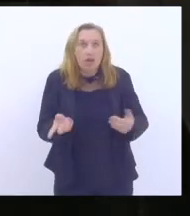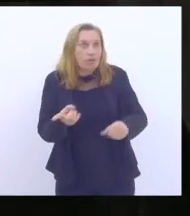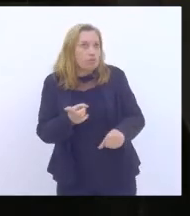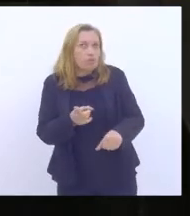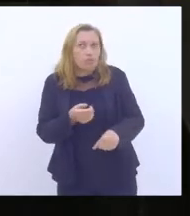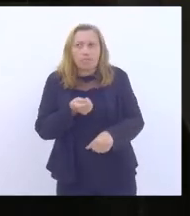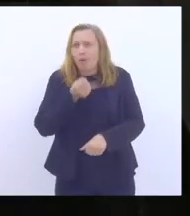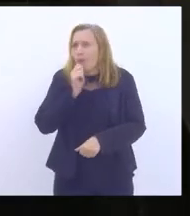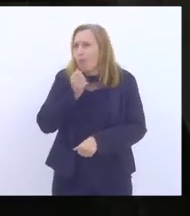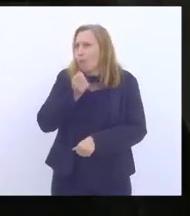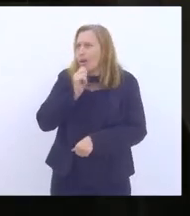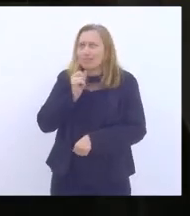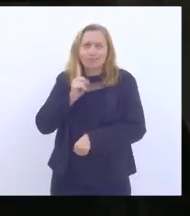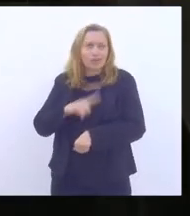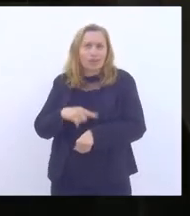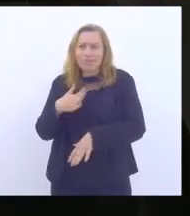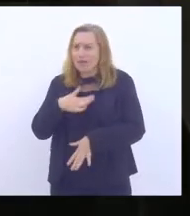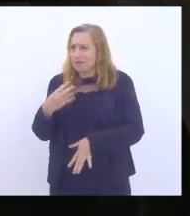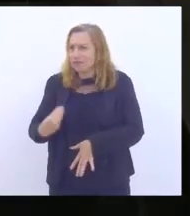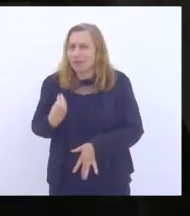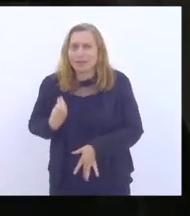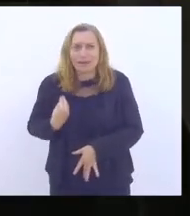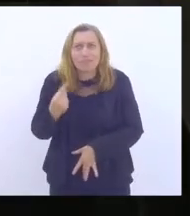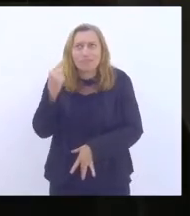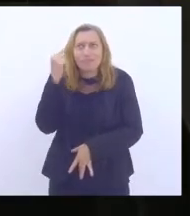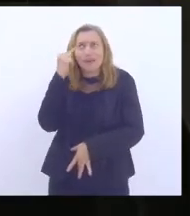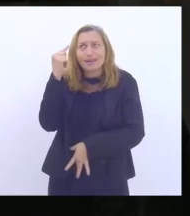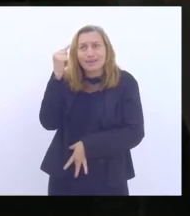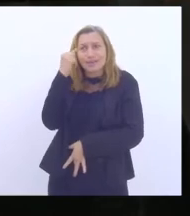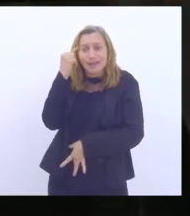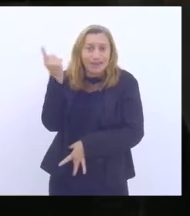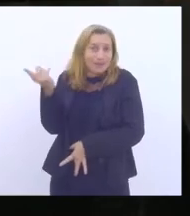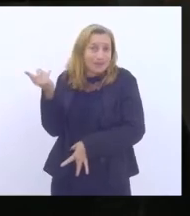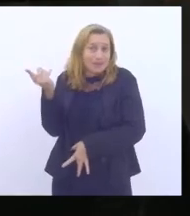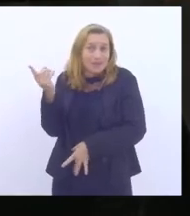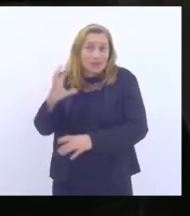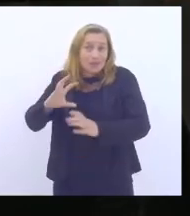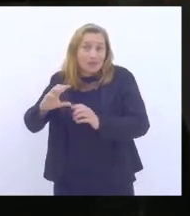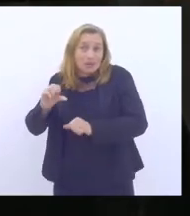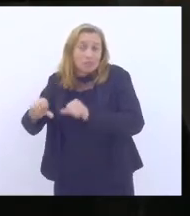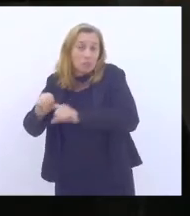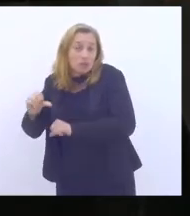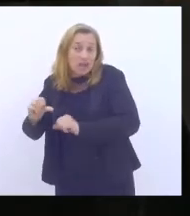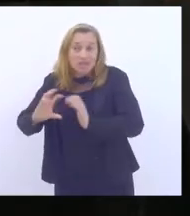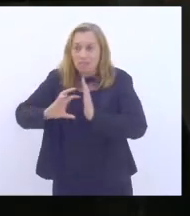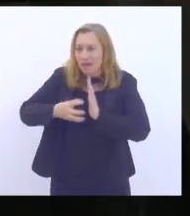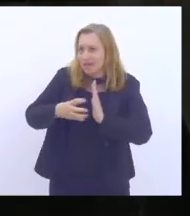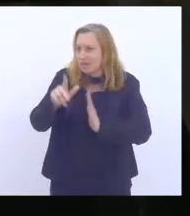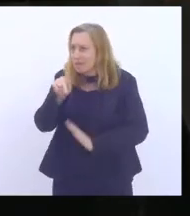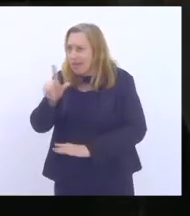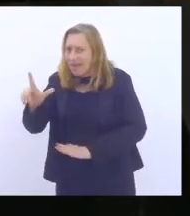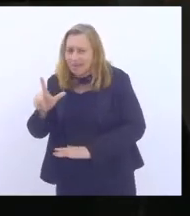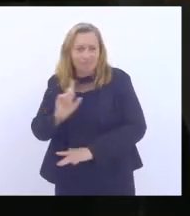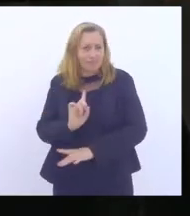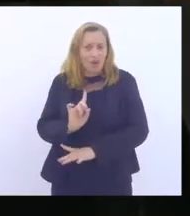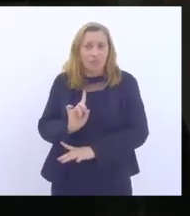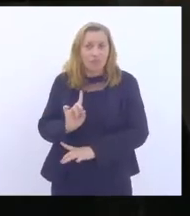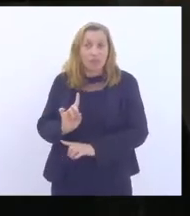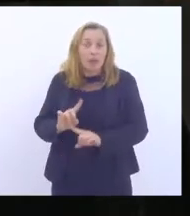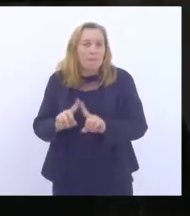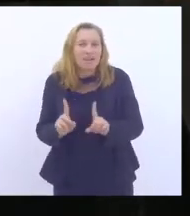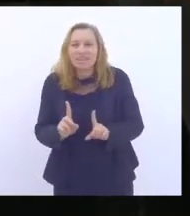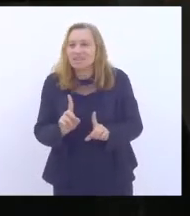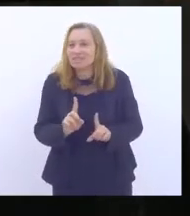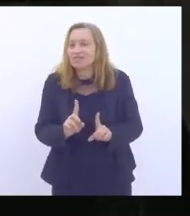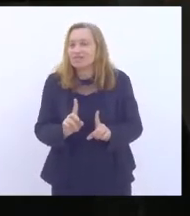momento nenhum da minha vida me passou esse pensamento de ir para o pele Mas isso